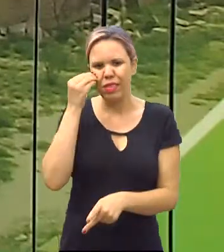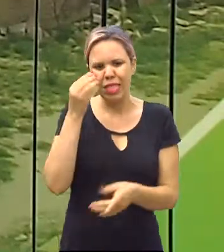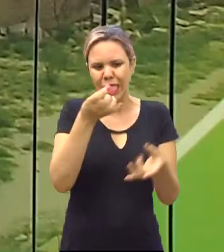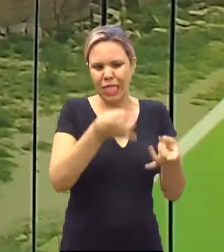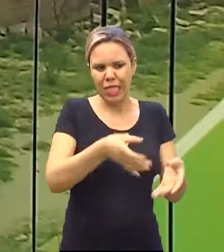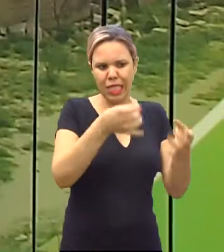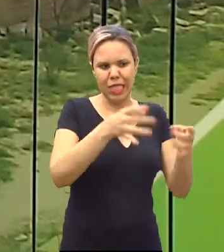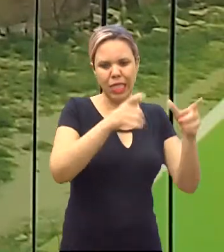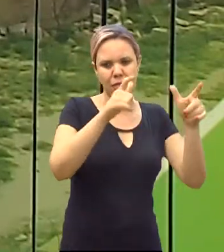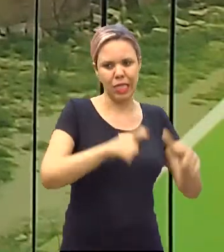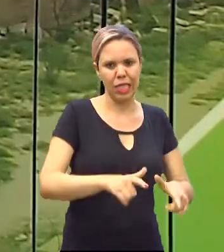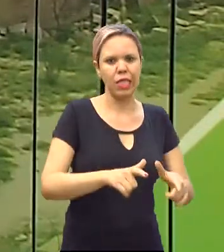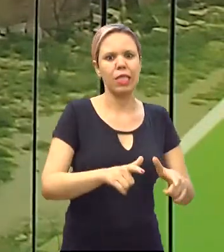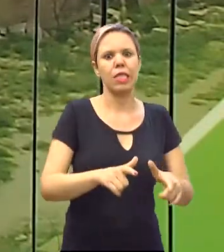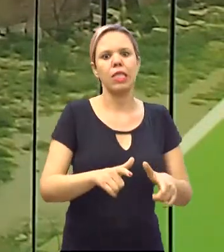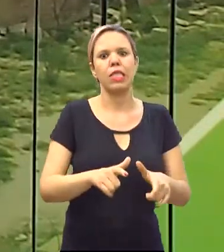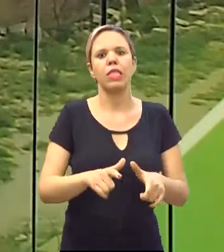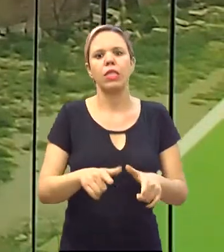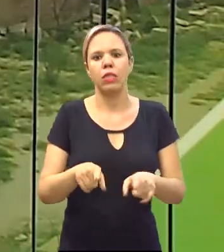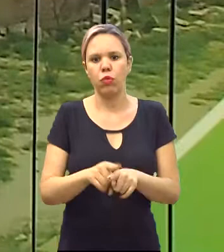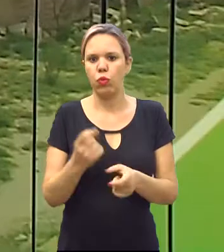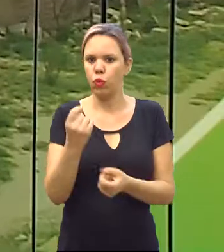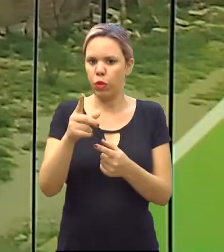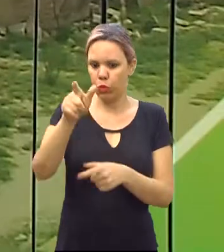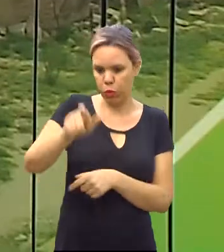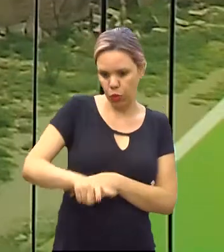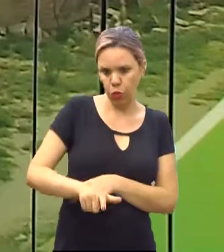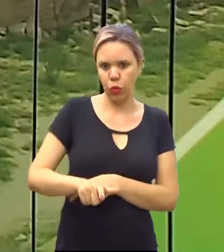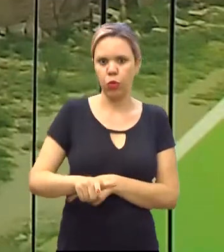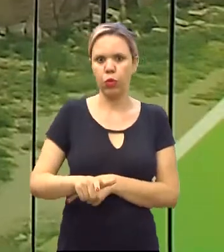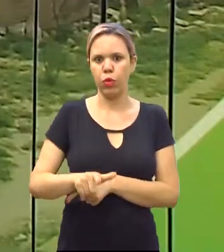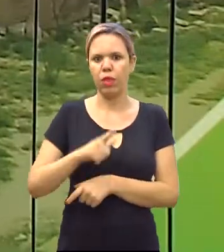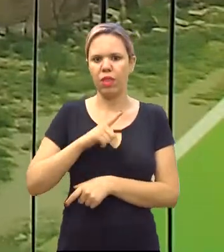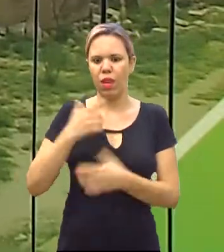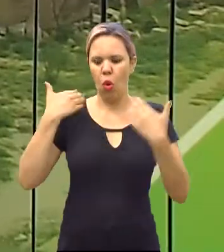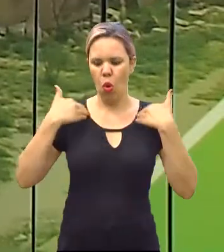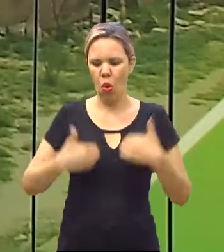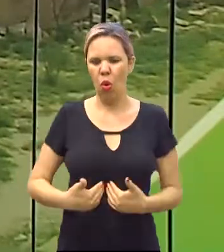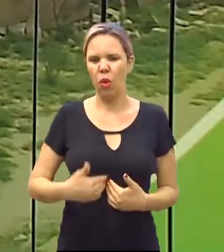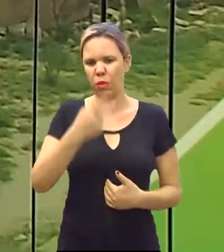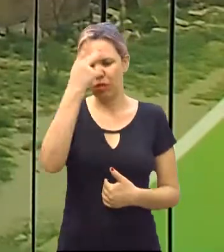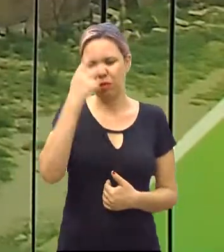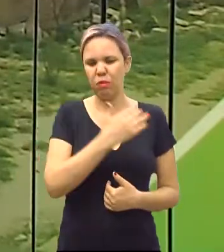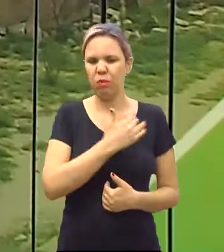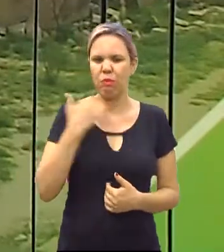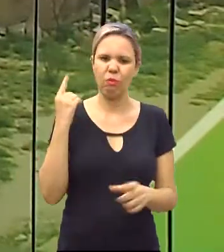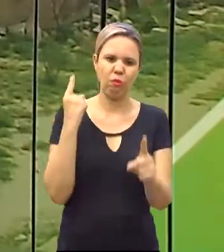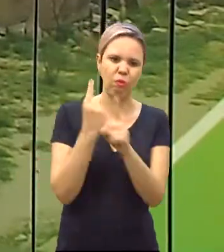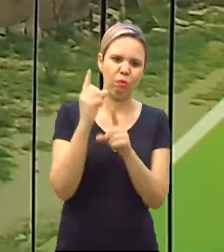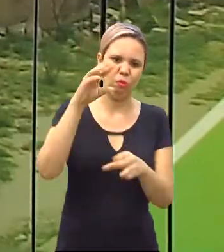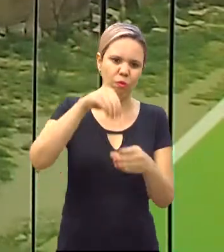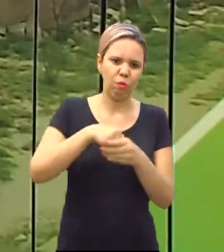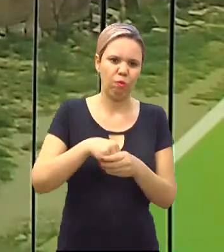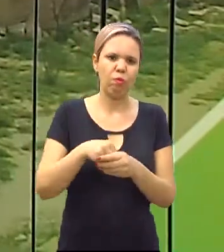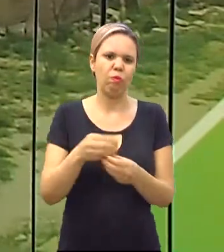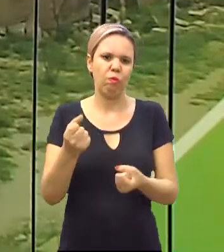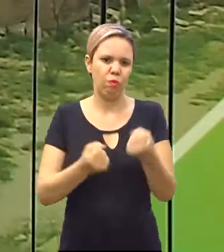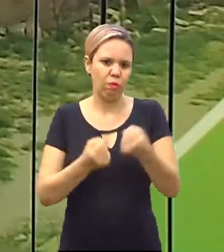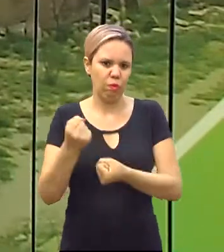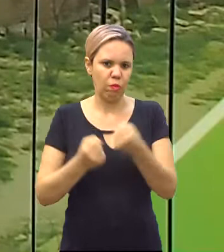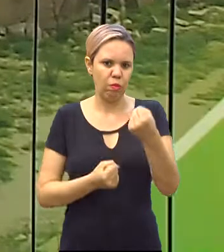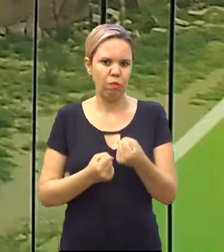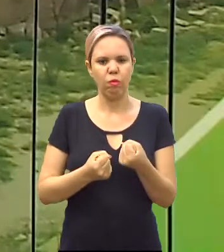tentavam deixar o local. Inclusive, o corpo de uma das vítimas foi encontrado dentro de um veículo